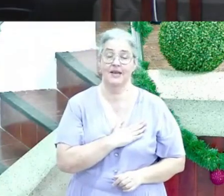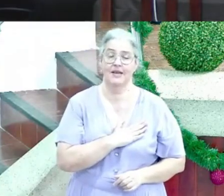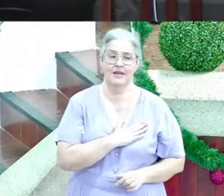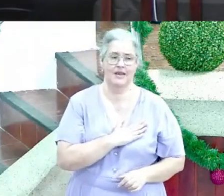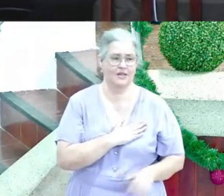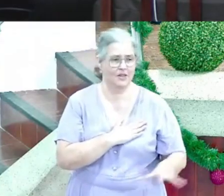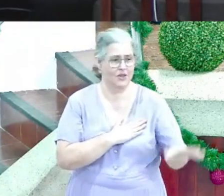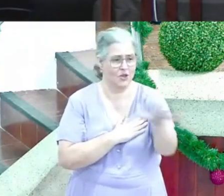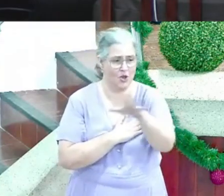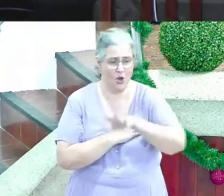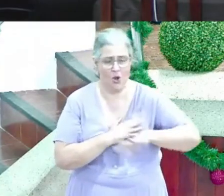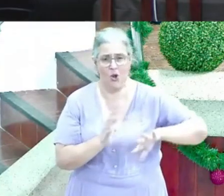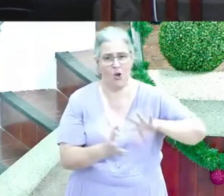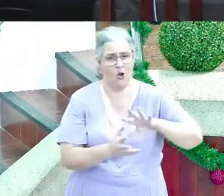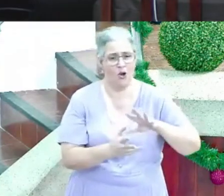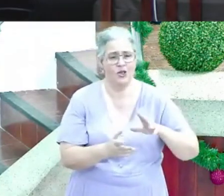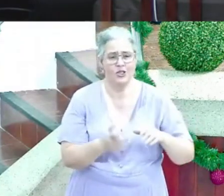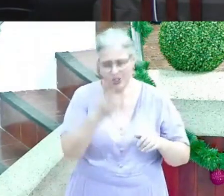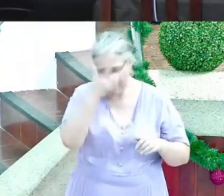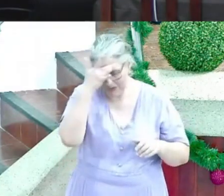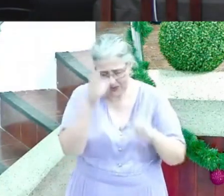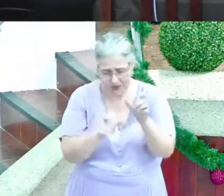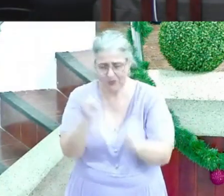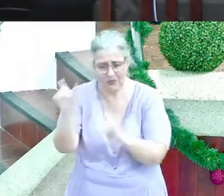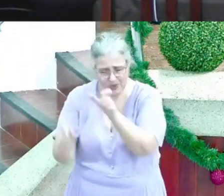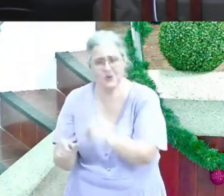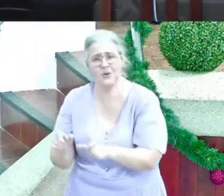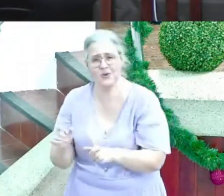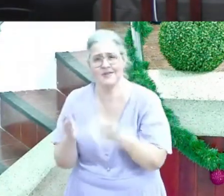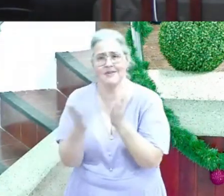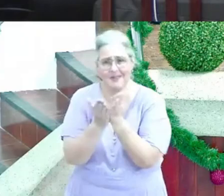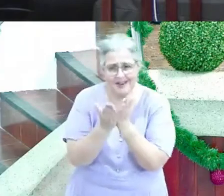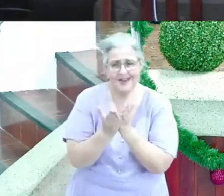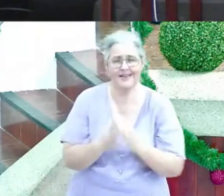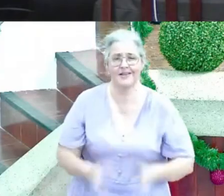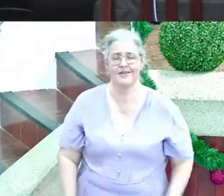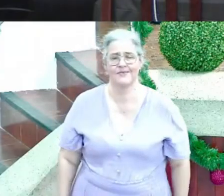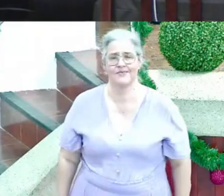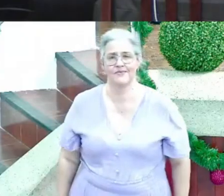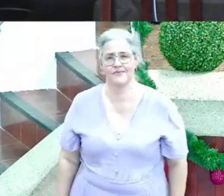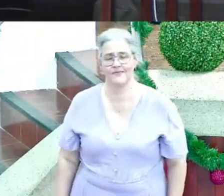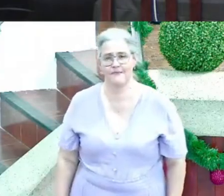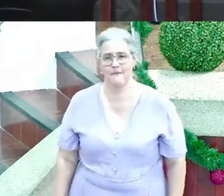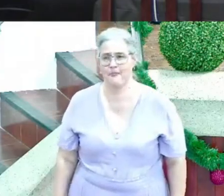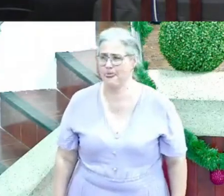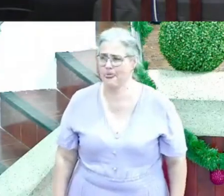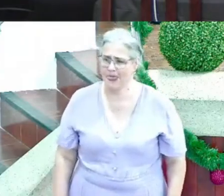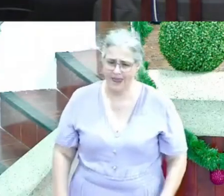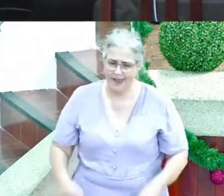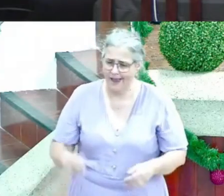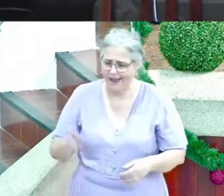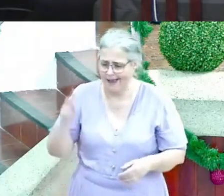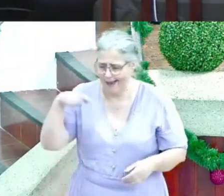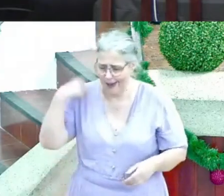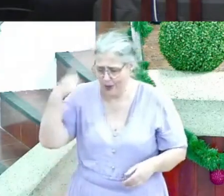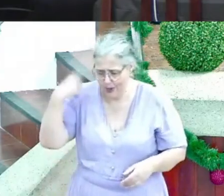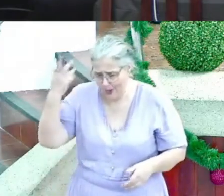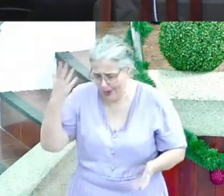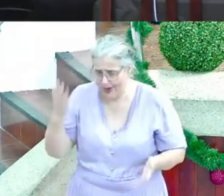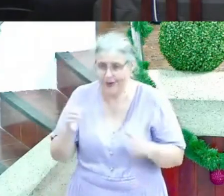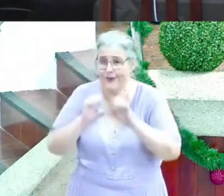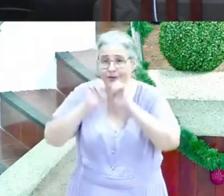Espírito. É Deus conosco. É o mistério do Evangelho, a loucura do